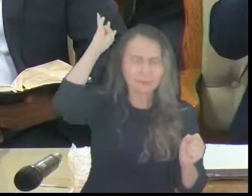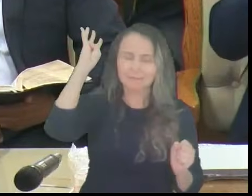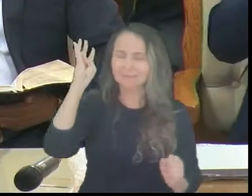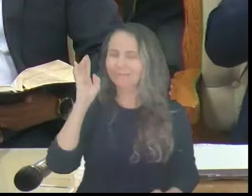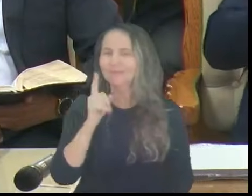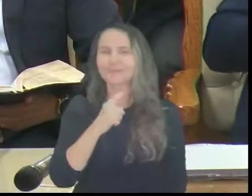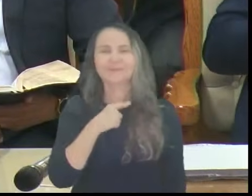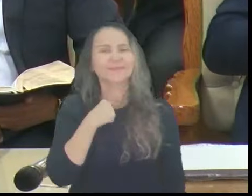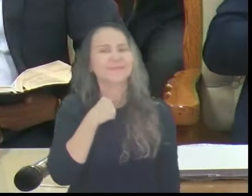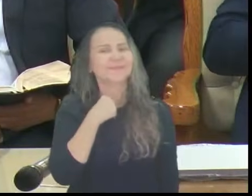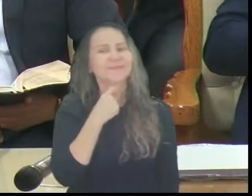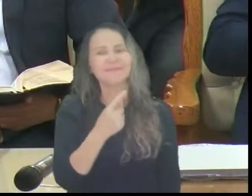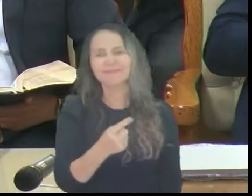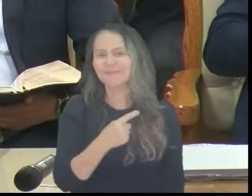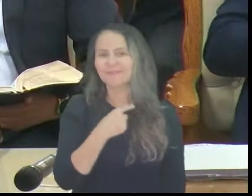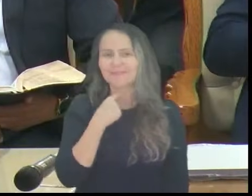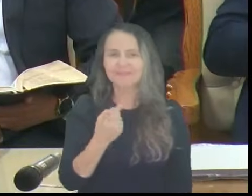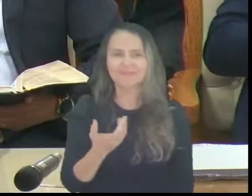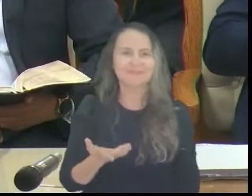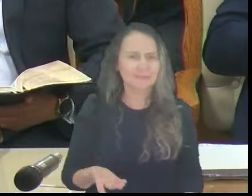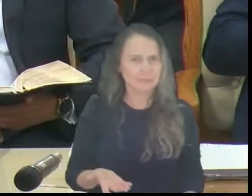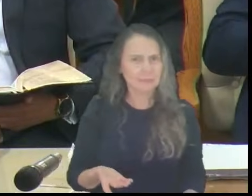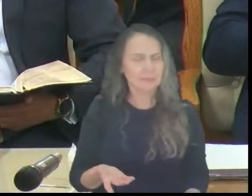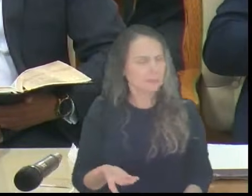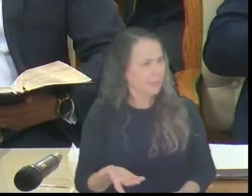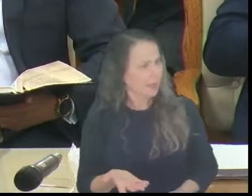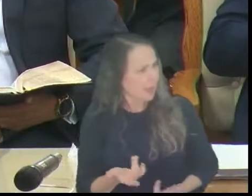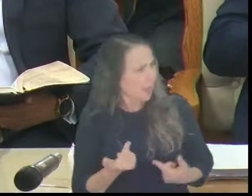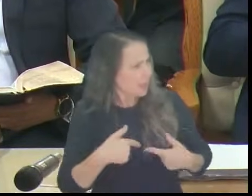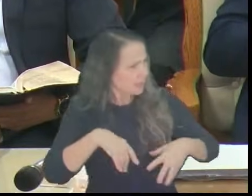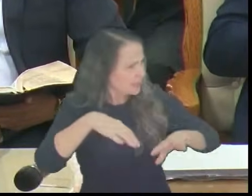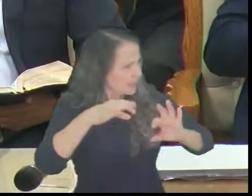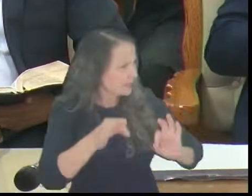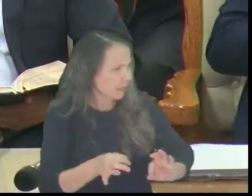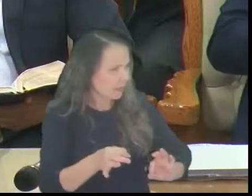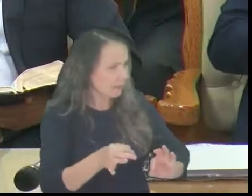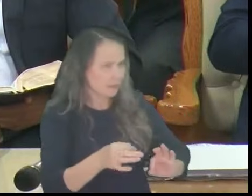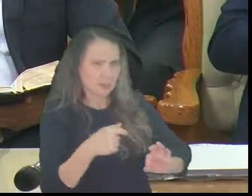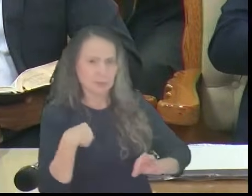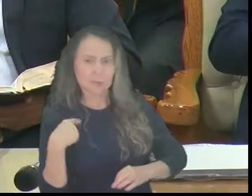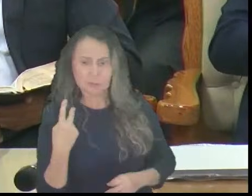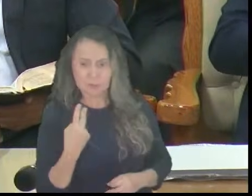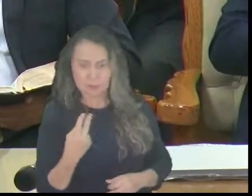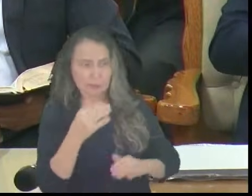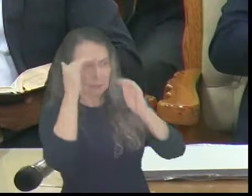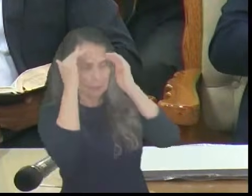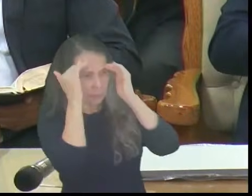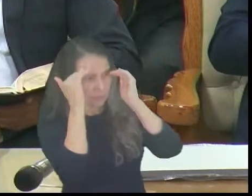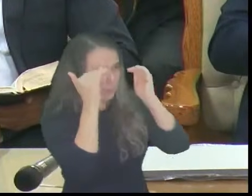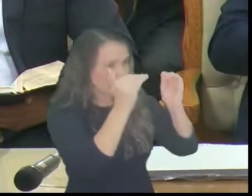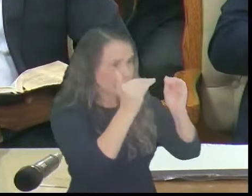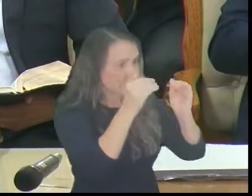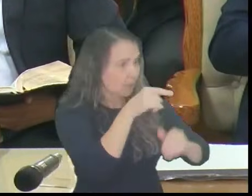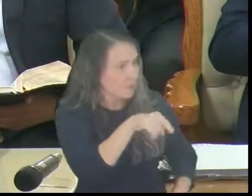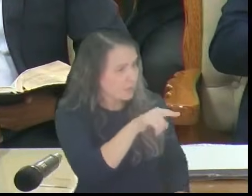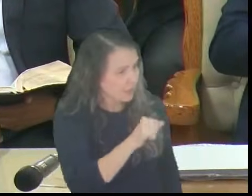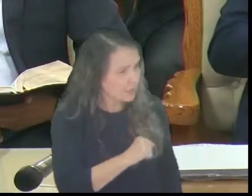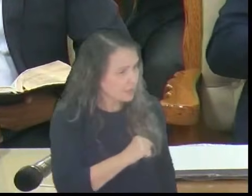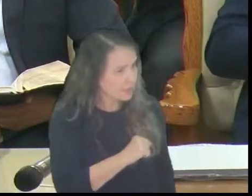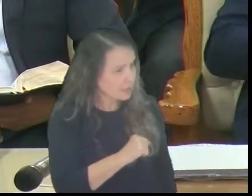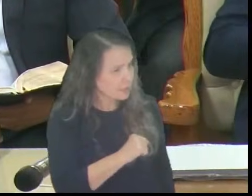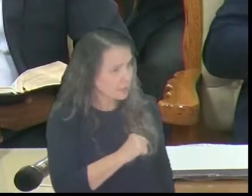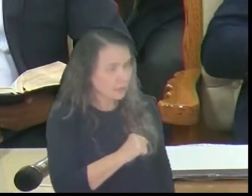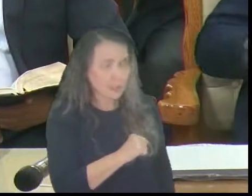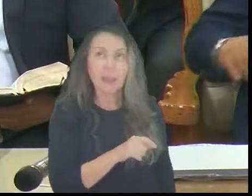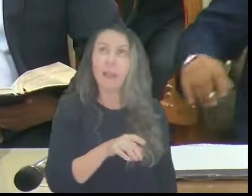tão grande. Diz, não, me diga uma coisa, é justo diante de Deus ouvir vocês antes do que a Deus? Eu vou deixar de fazer o que